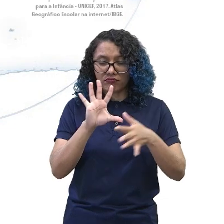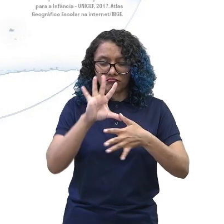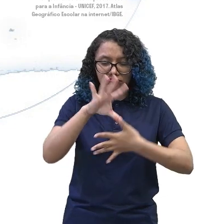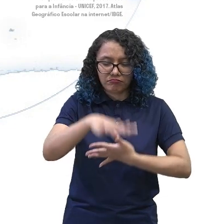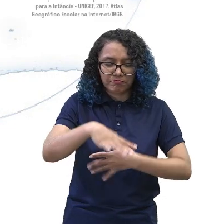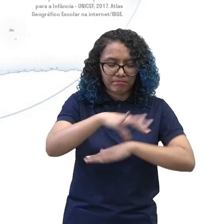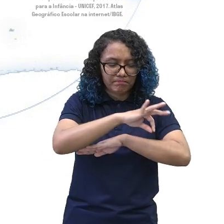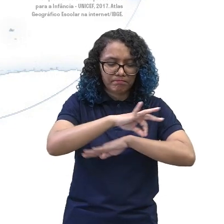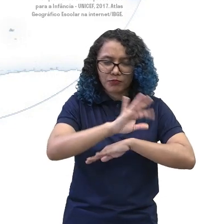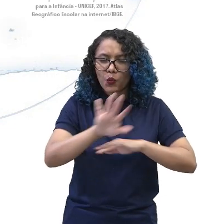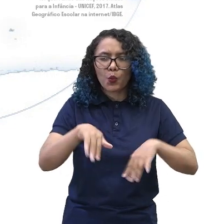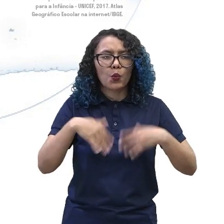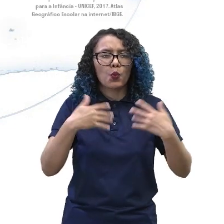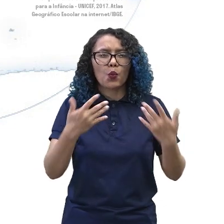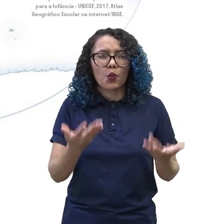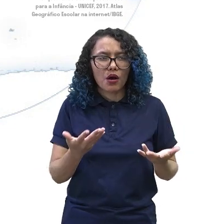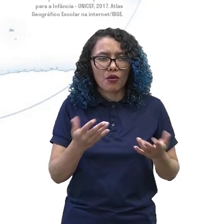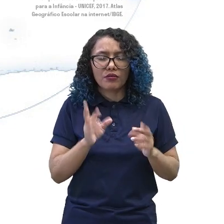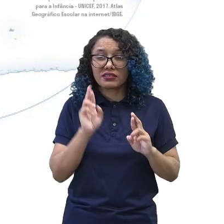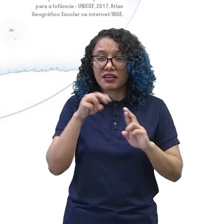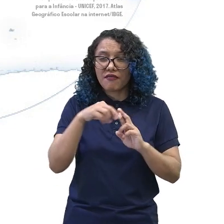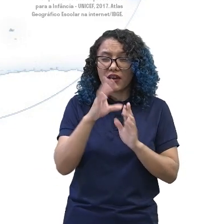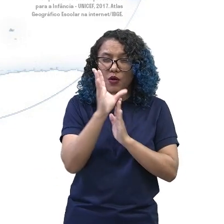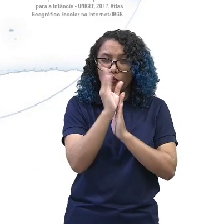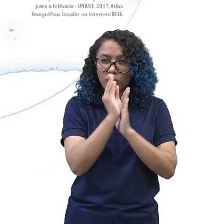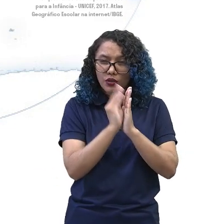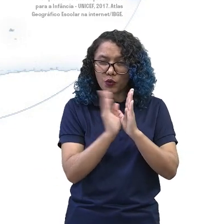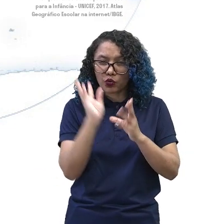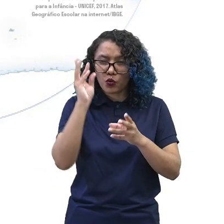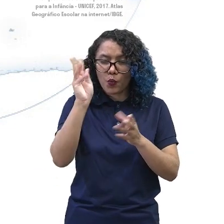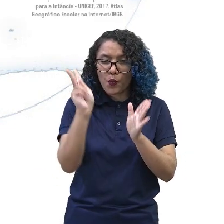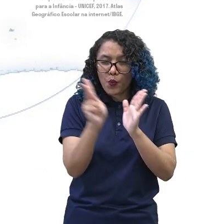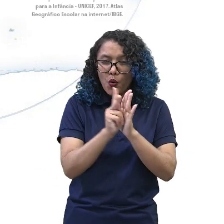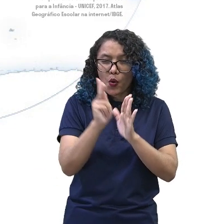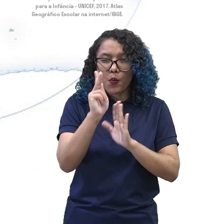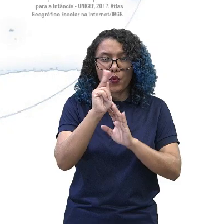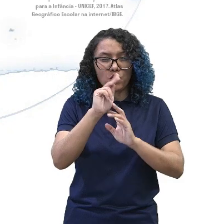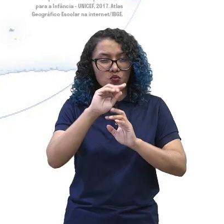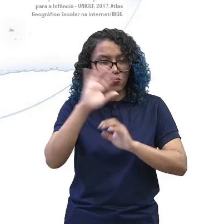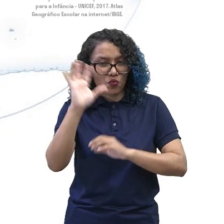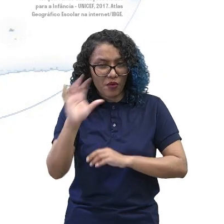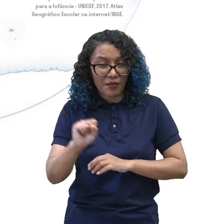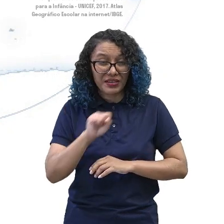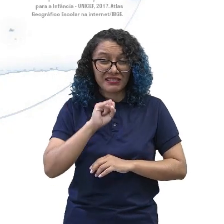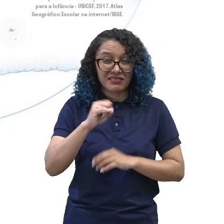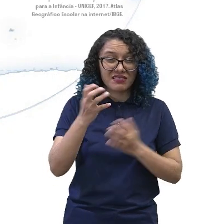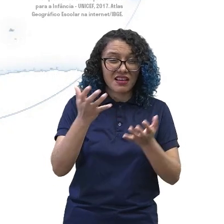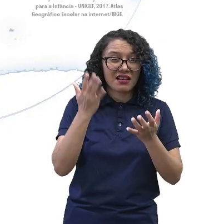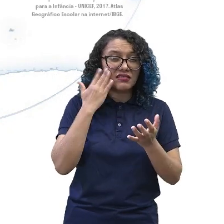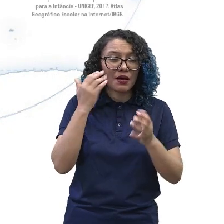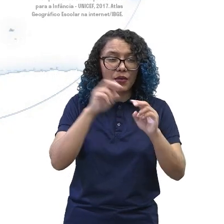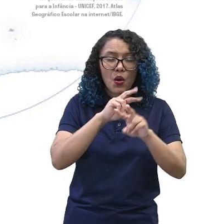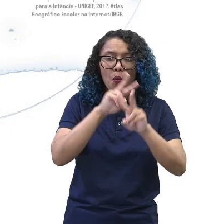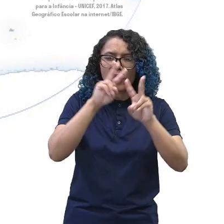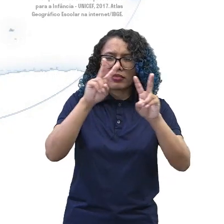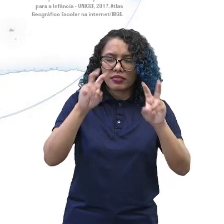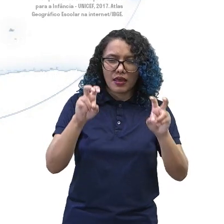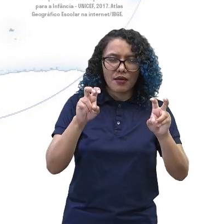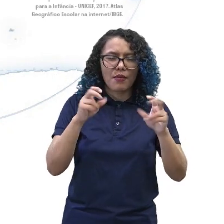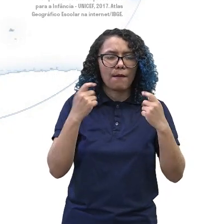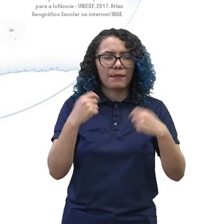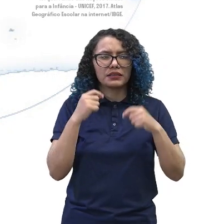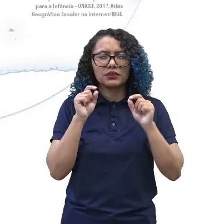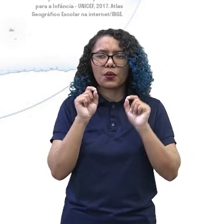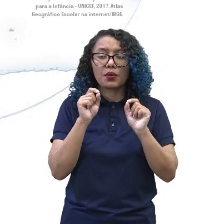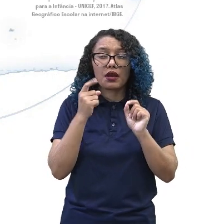fala do assunto do mapa. Então, se você quiser saber o assunto, o tema que o mapa está tratando, você tem que